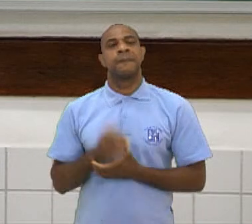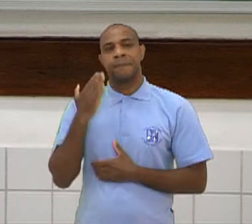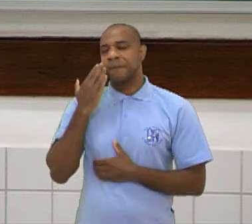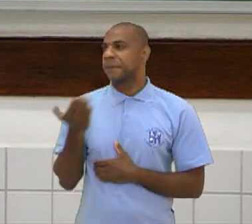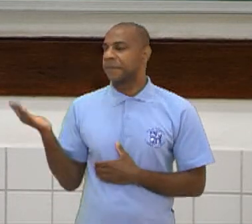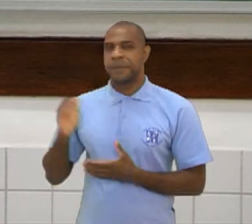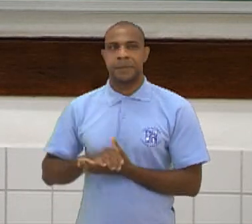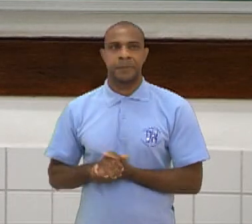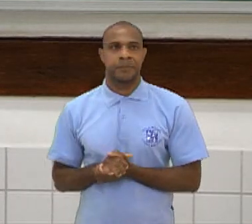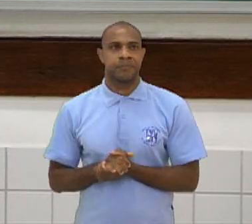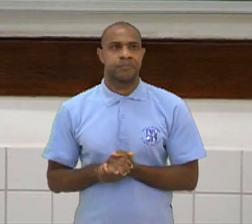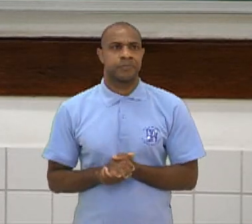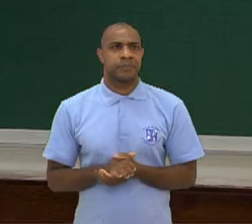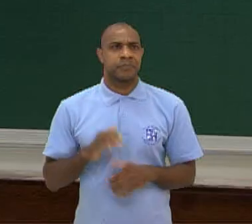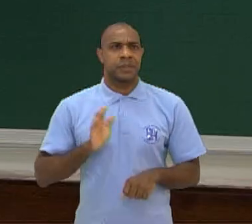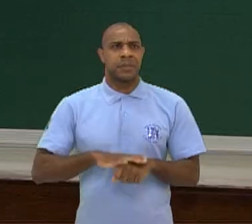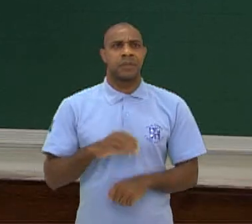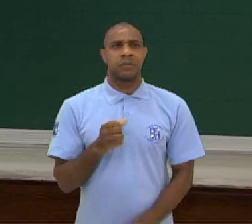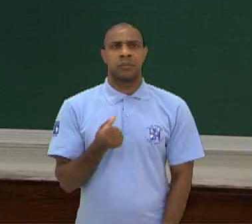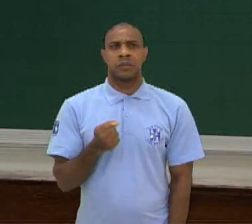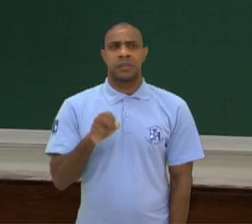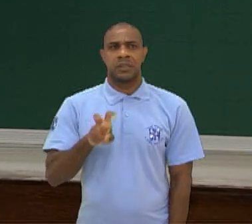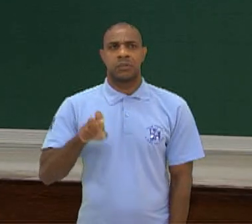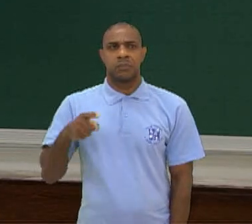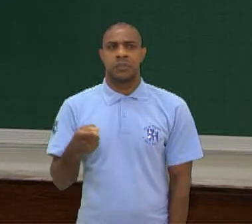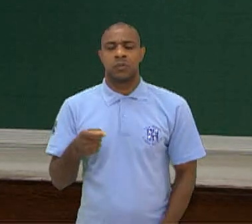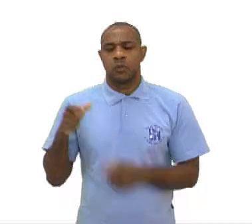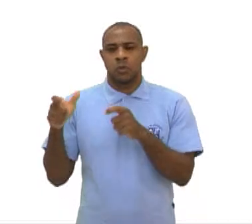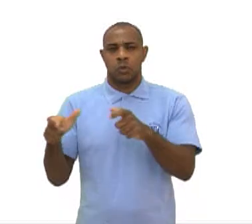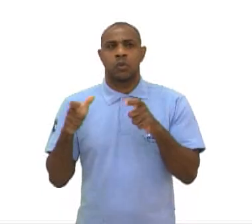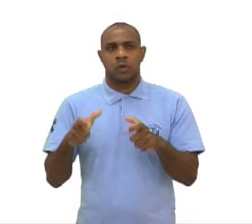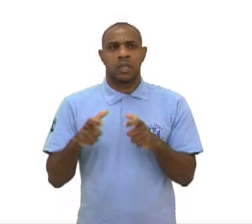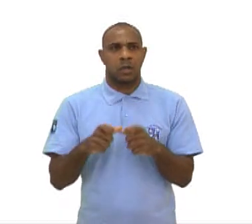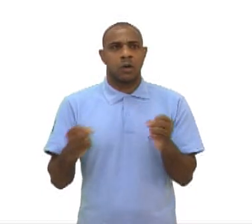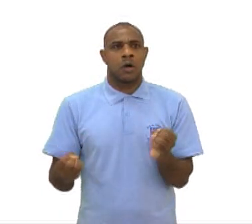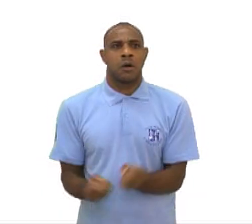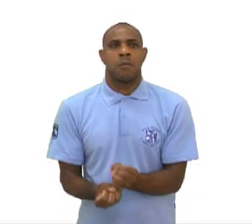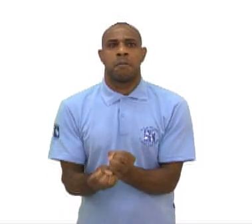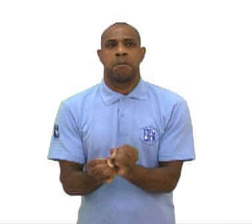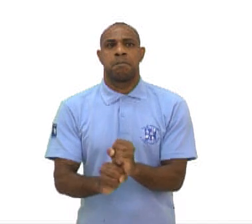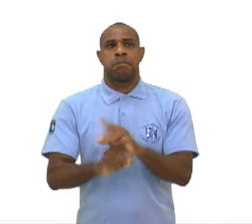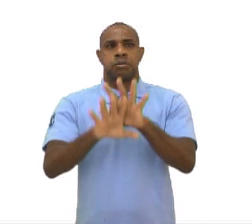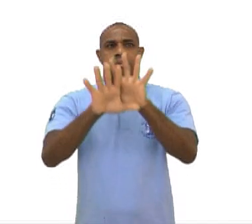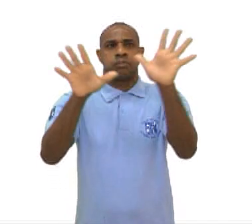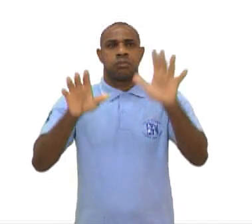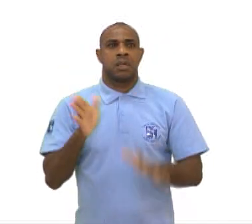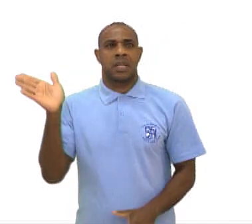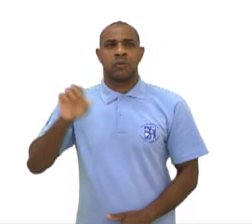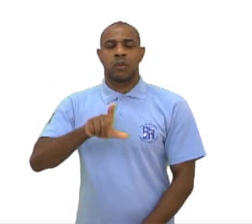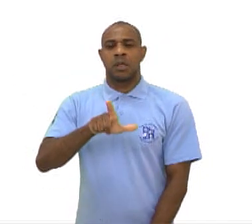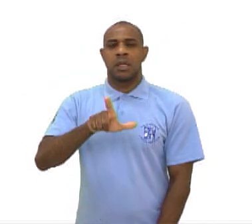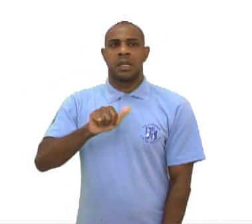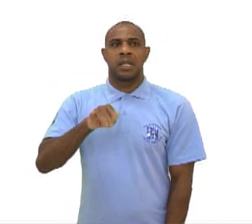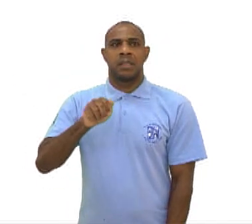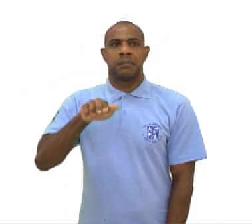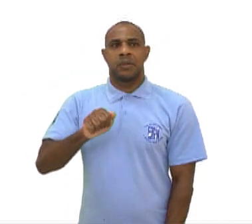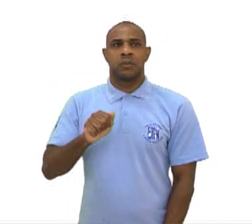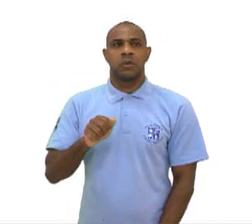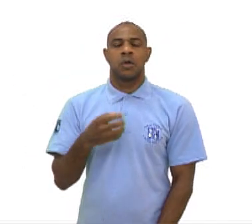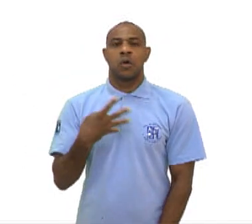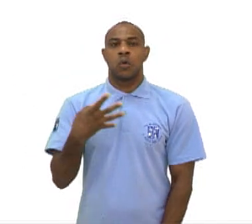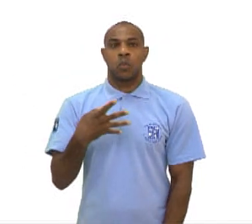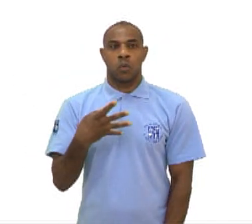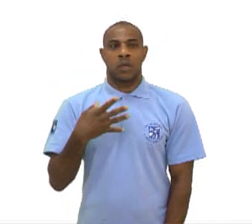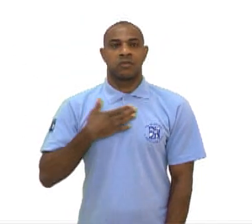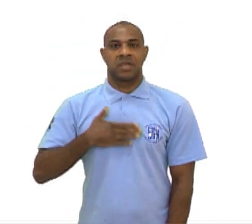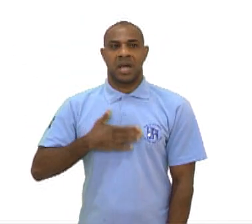gente. Mais de 85 mil locais foram afetados por explosão no Líbano. A trágica explosão de 4 de agosto no porto da